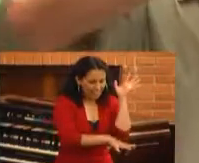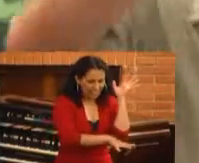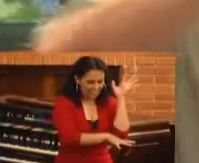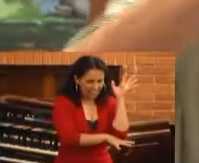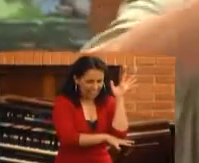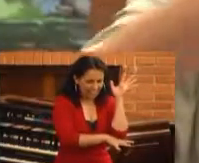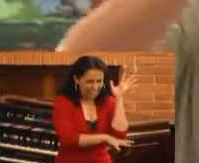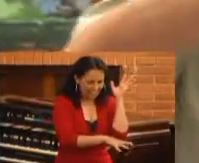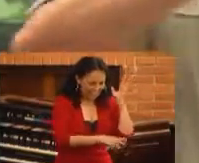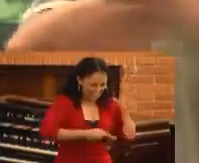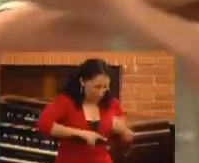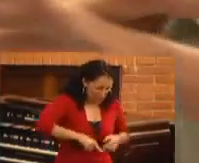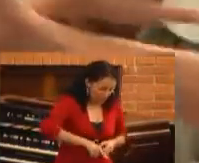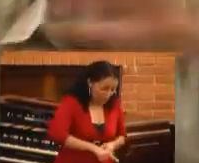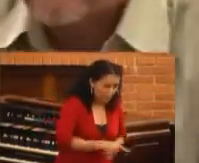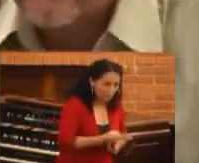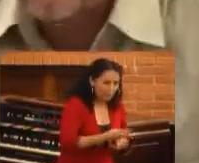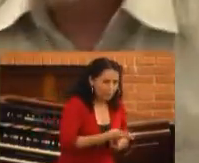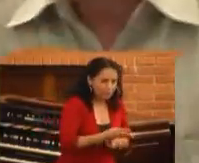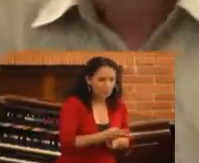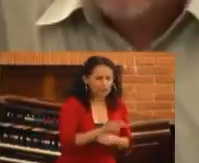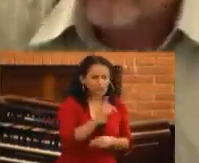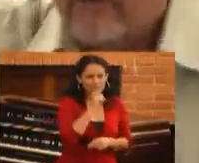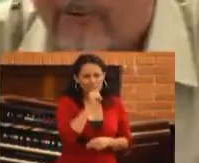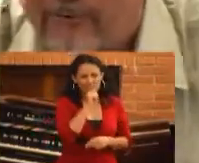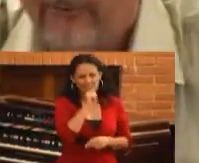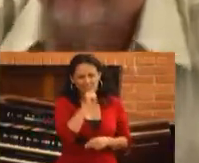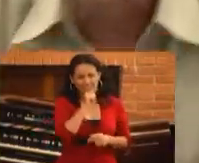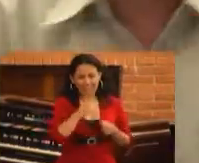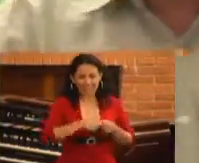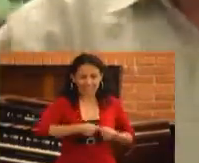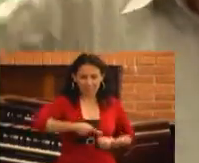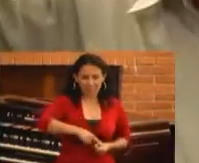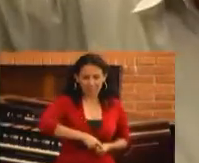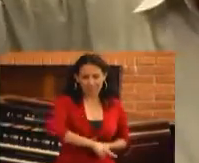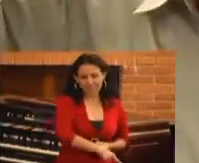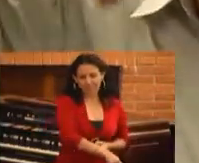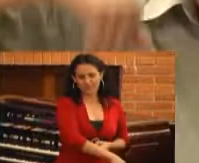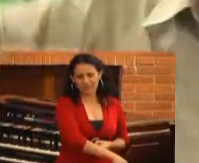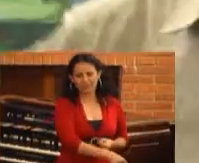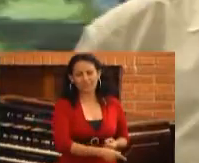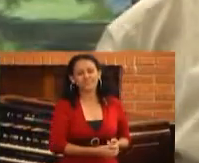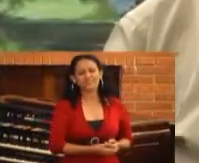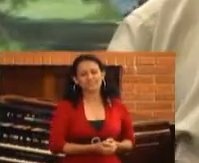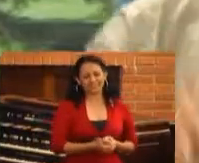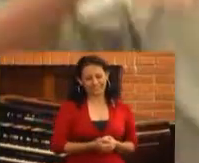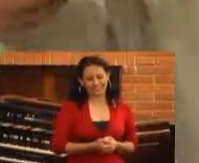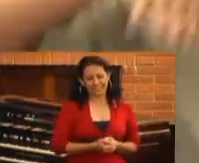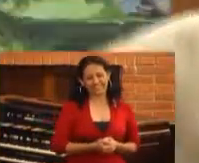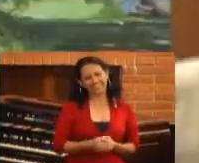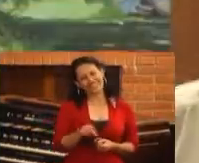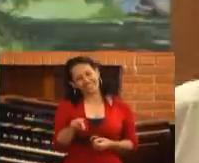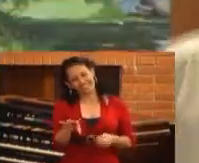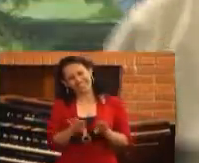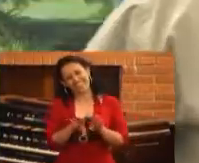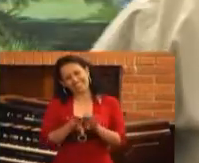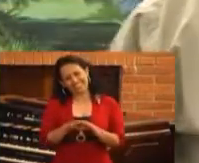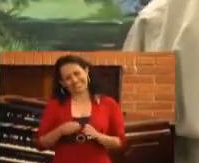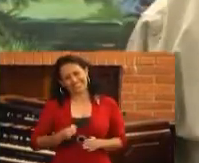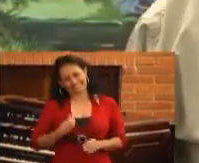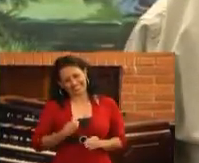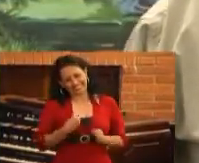Que não estão na passarela, estão lá no profundo. É esta vida oculta, em primeiro